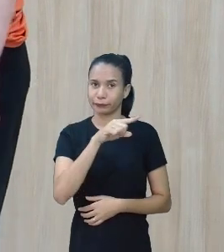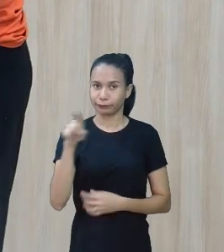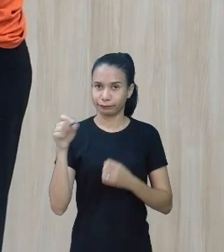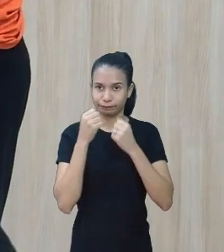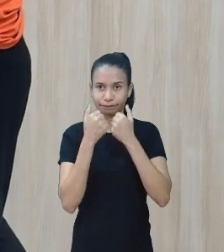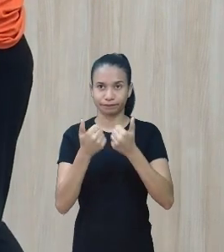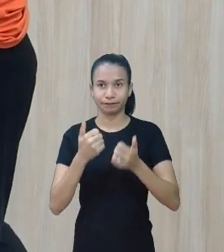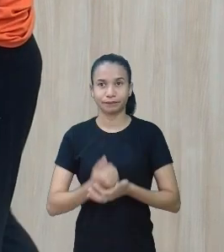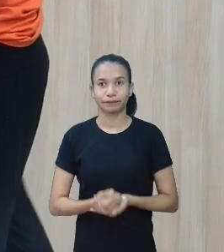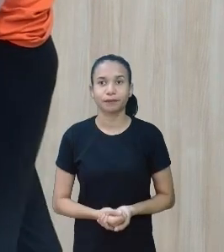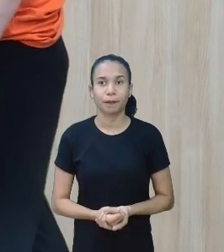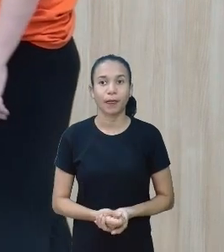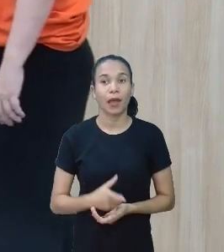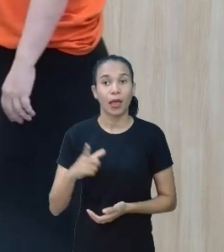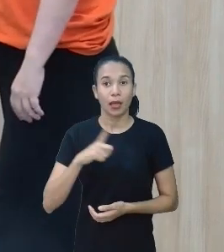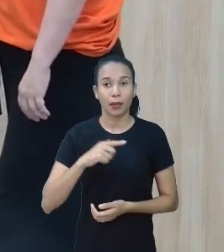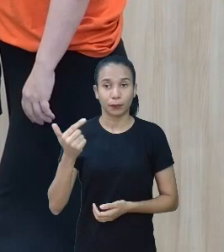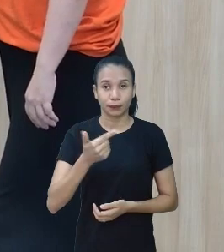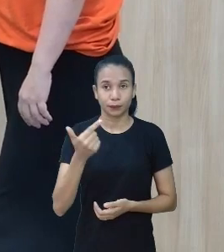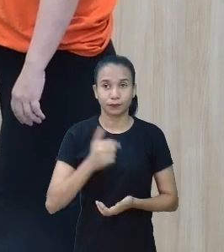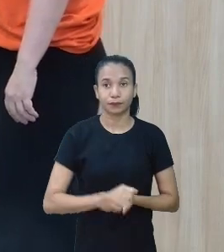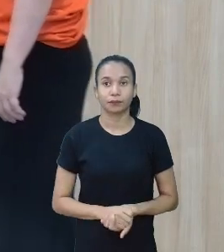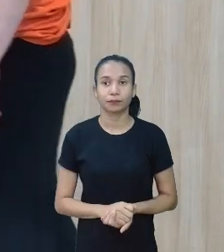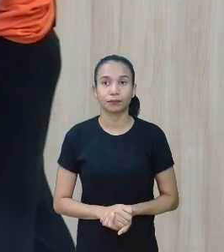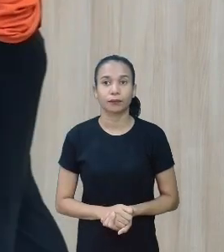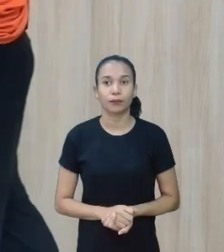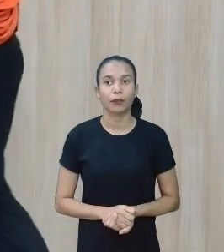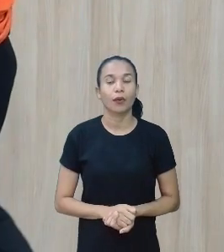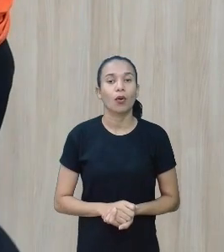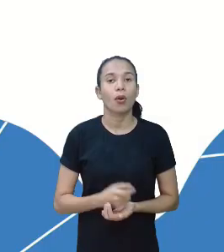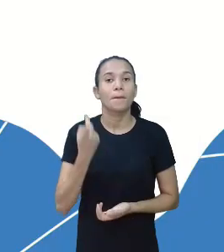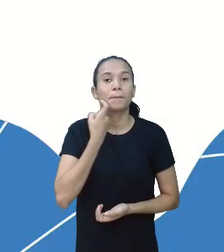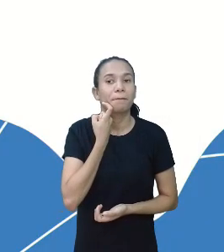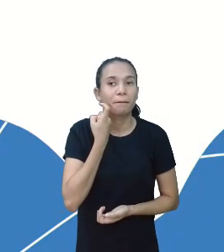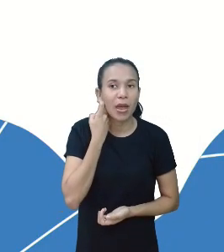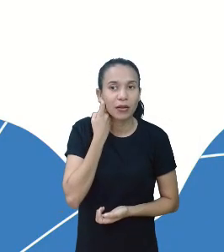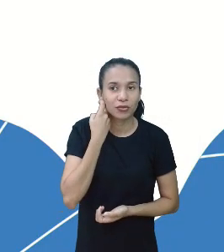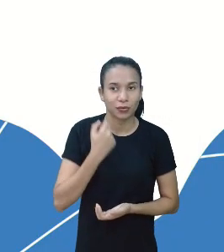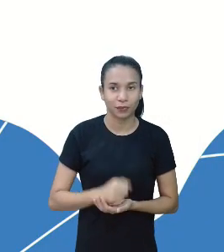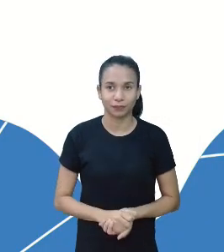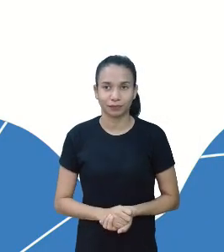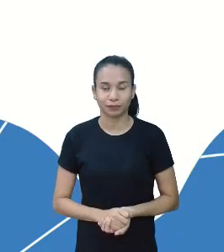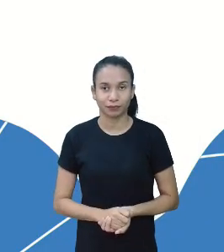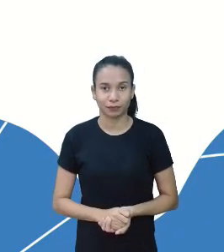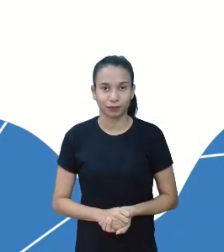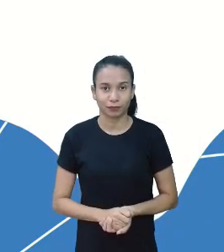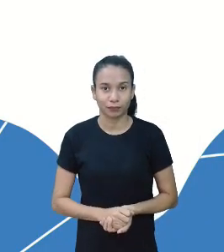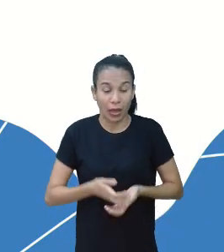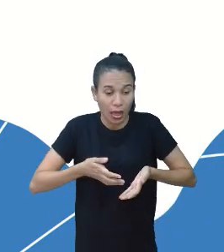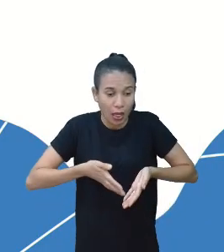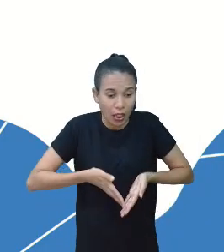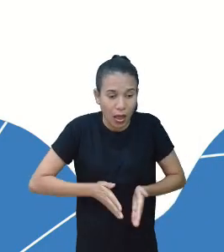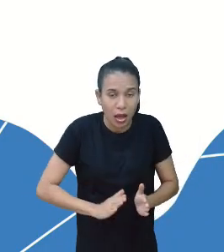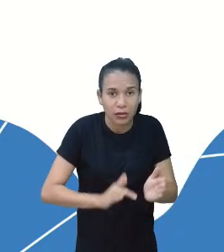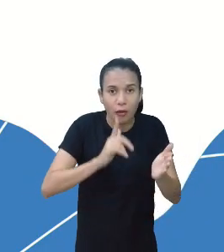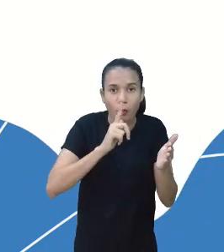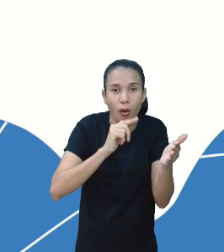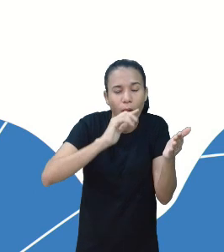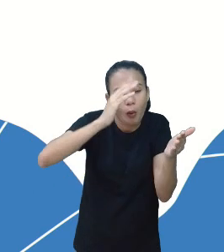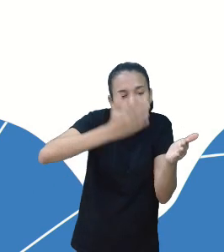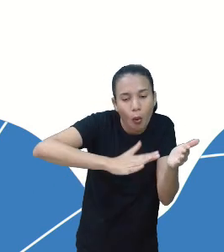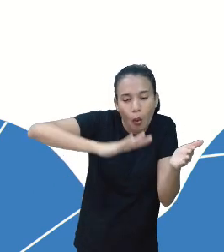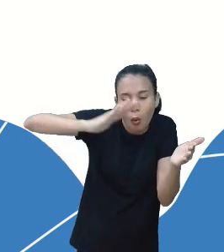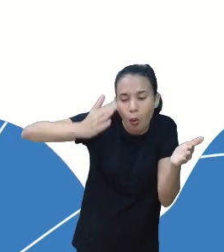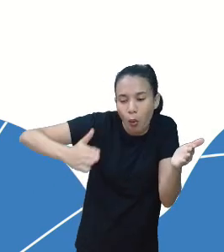tá? Segunda questão, o peixe. Tendo por berço o